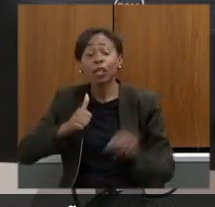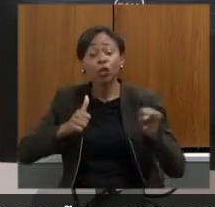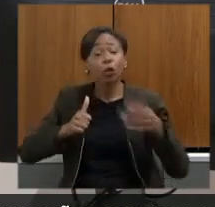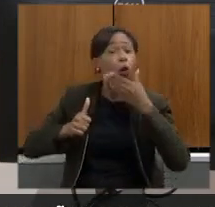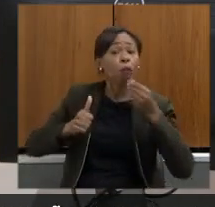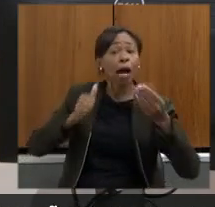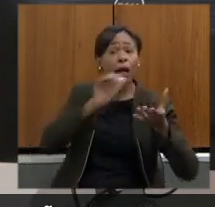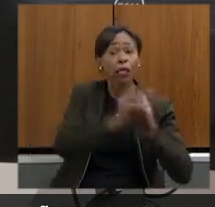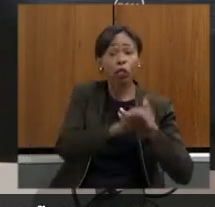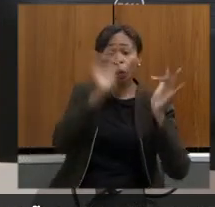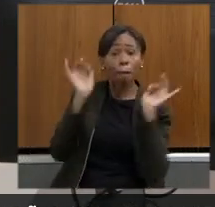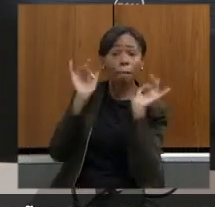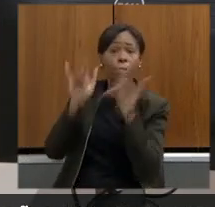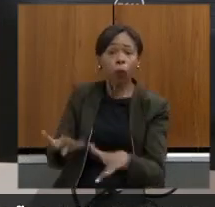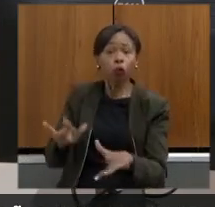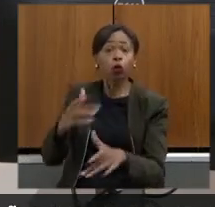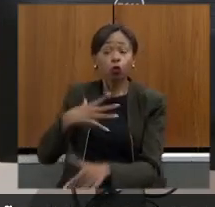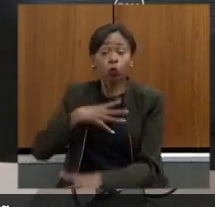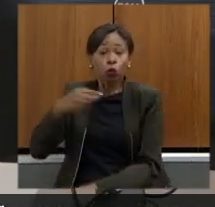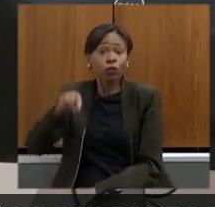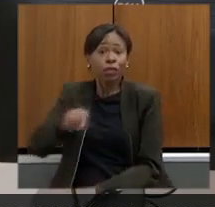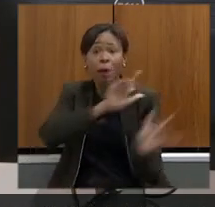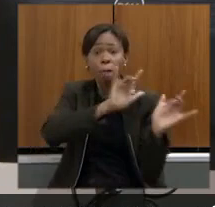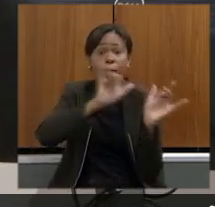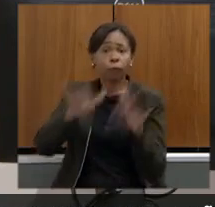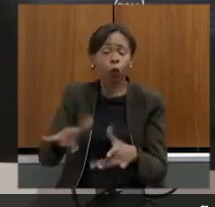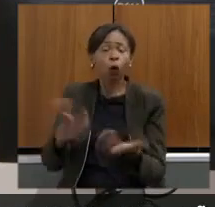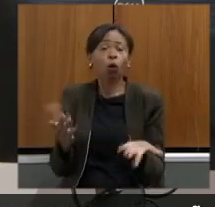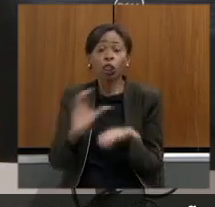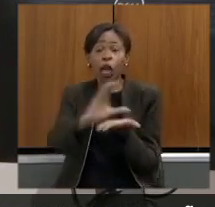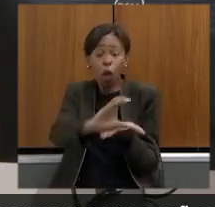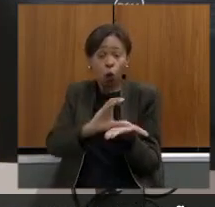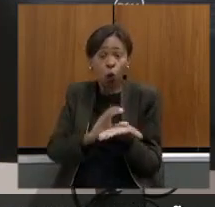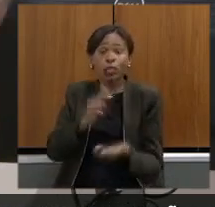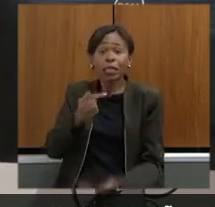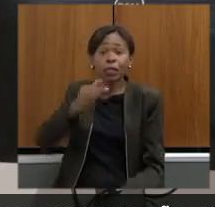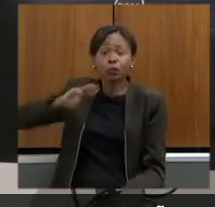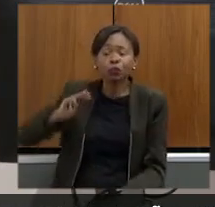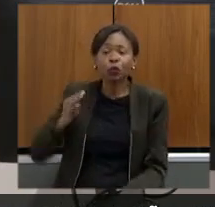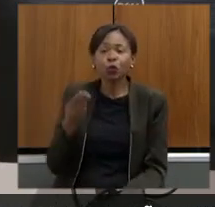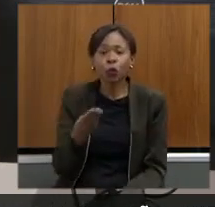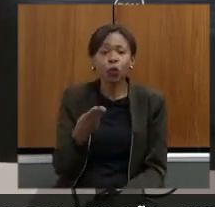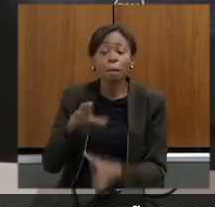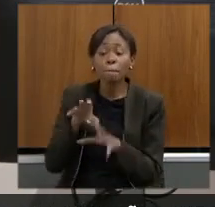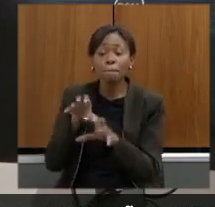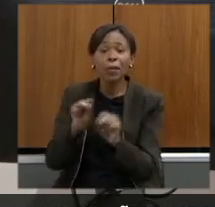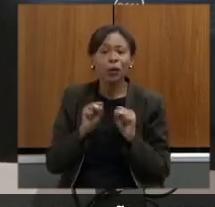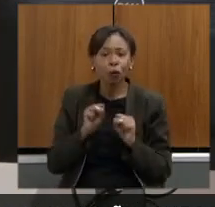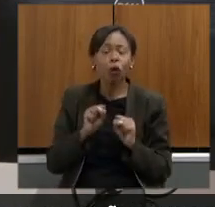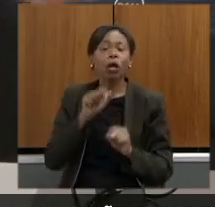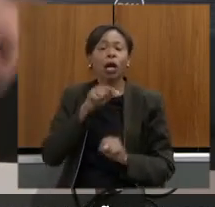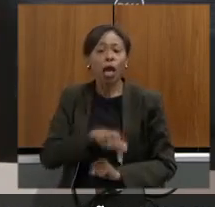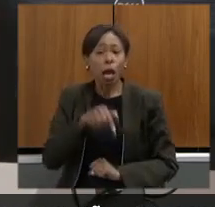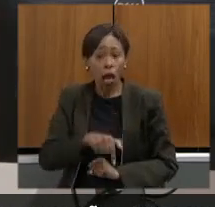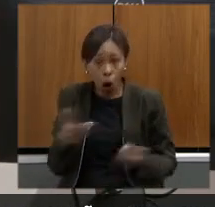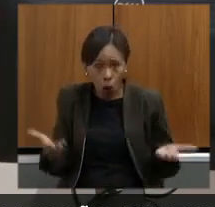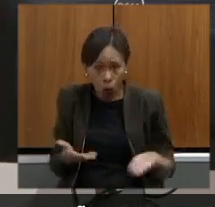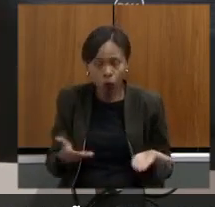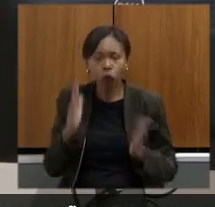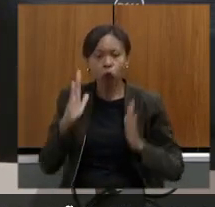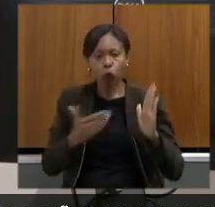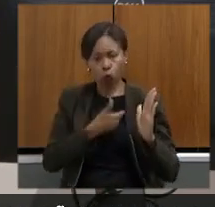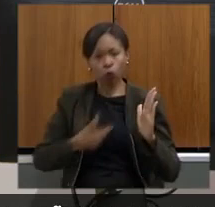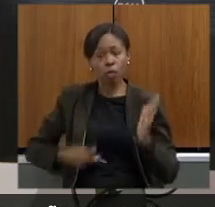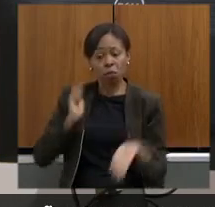recursos de alimento o peso um acerto e pegou sete milhões e esse governo pagou tá pagando